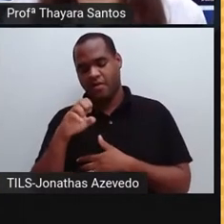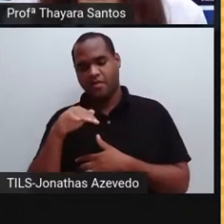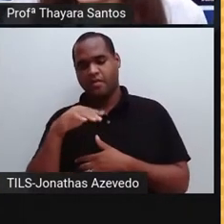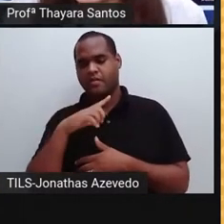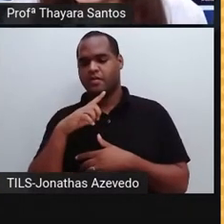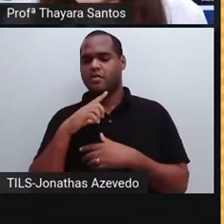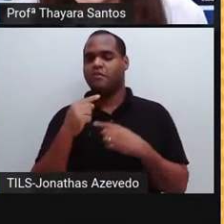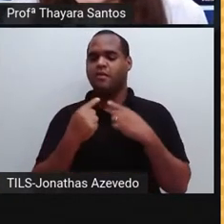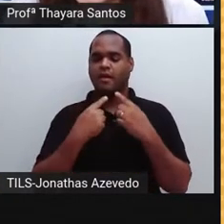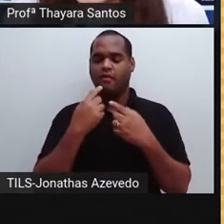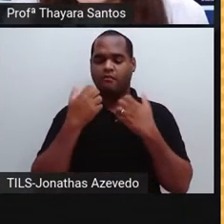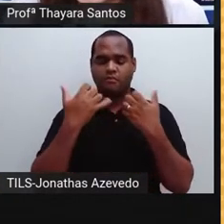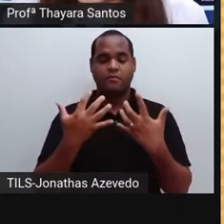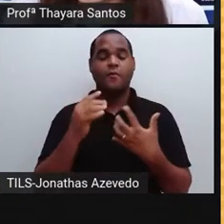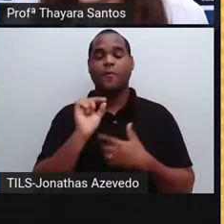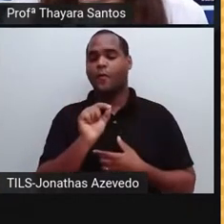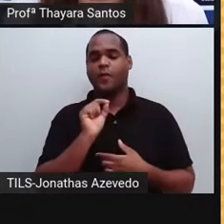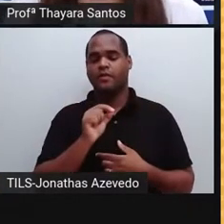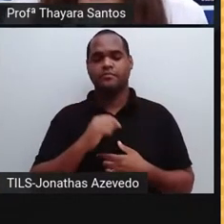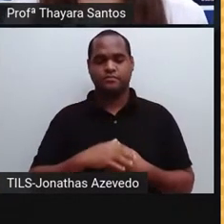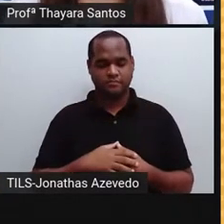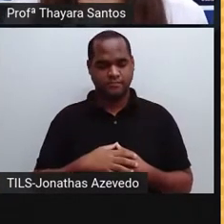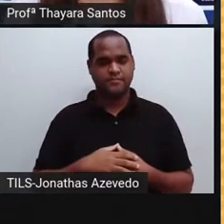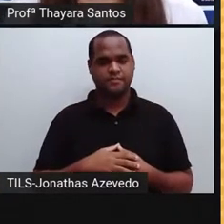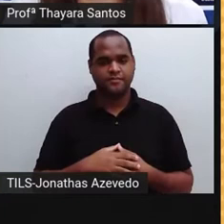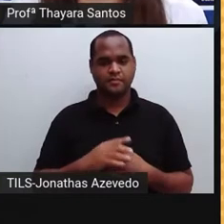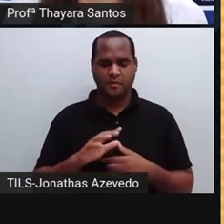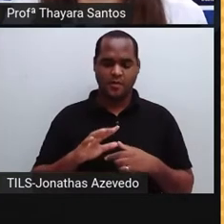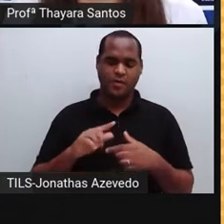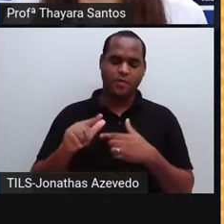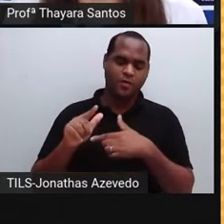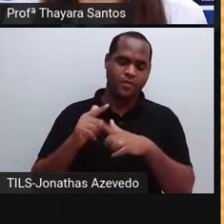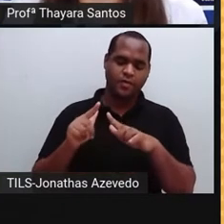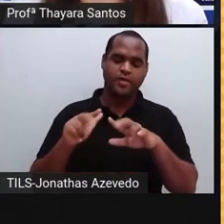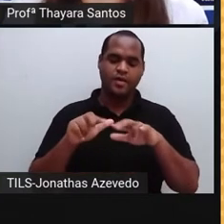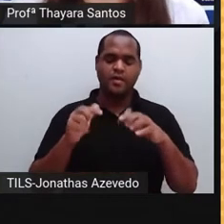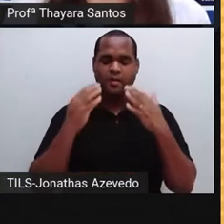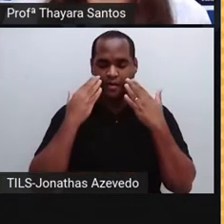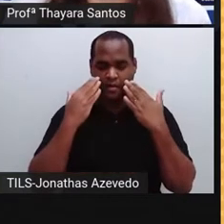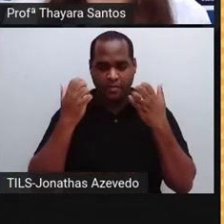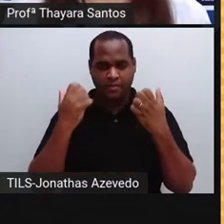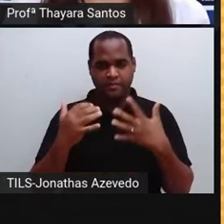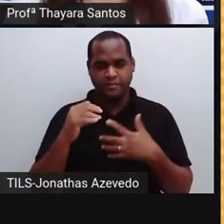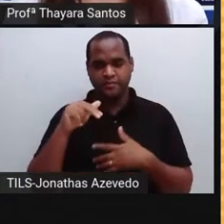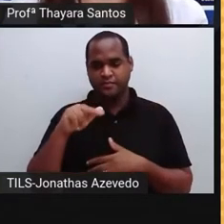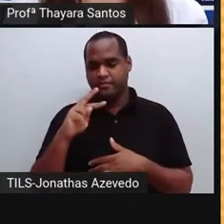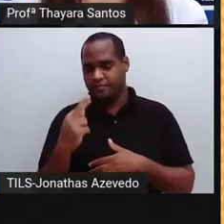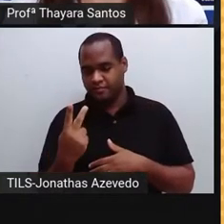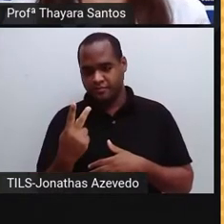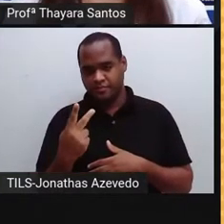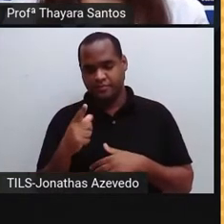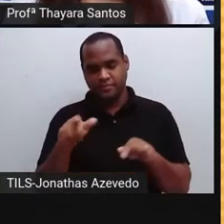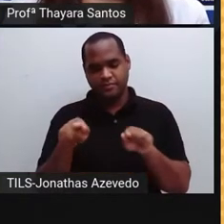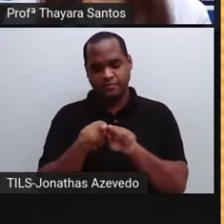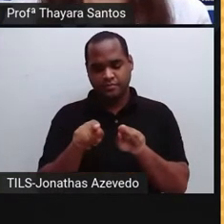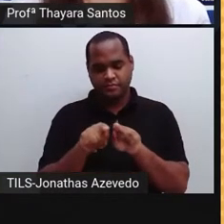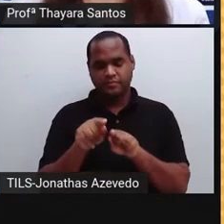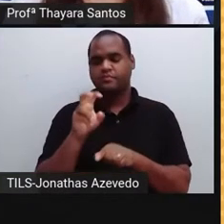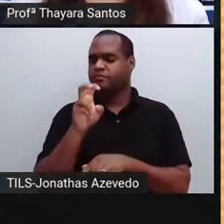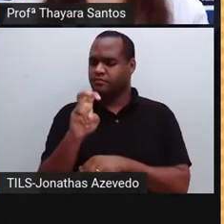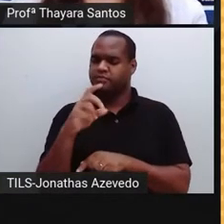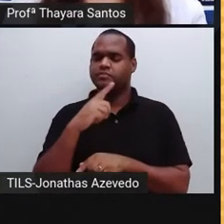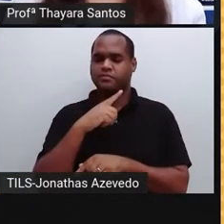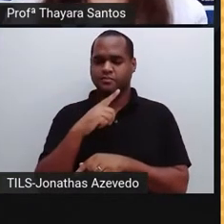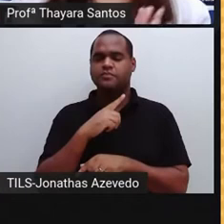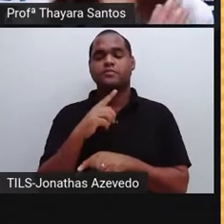quer dizer que esse outro elemento aqui, que é representado por NH, ele também vai ter 5. Então,